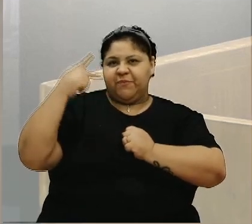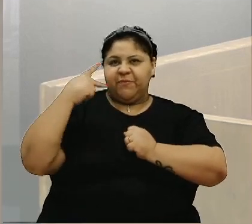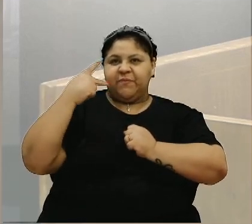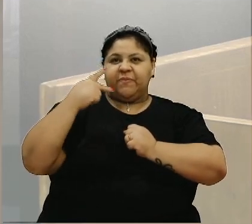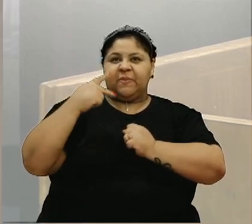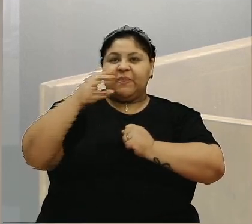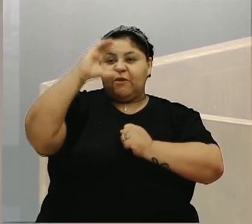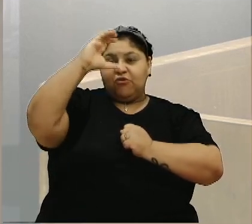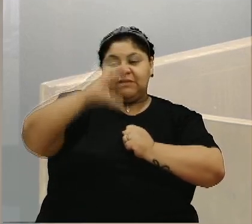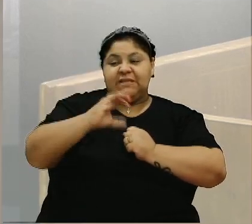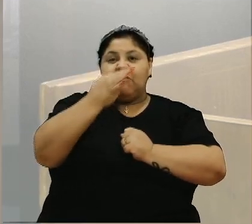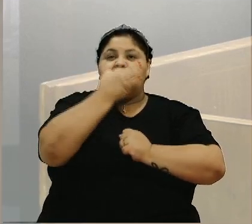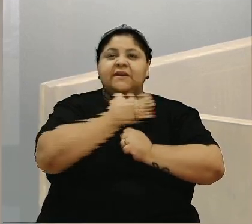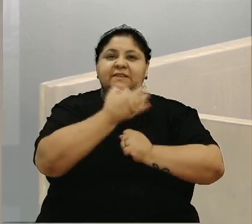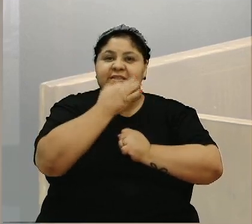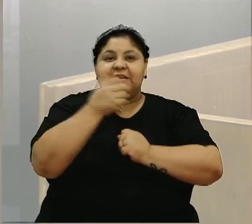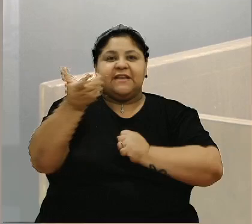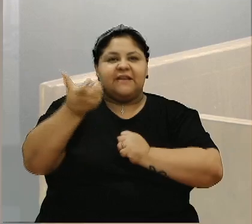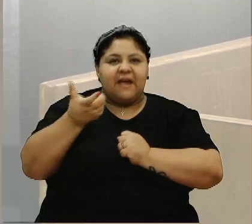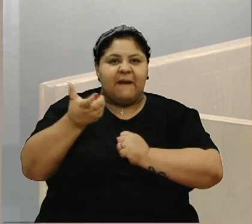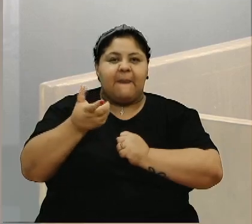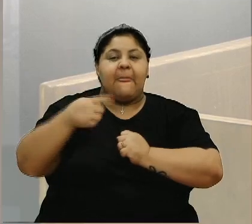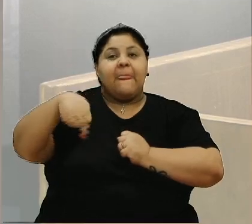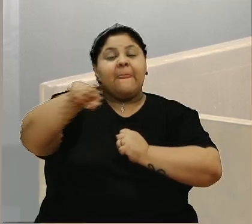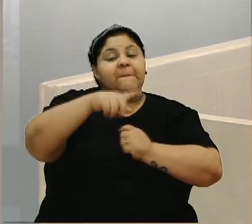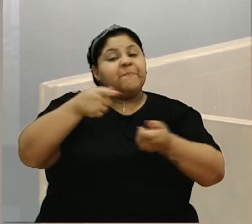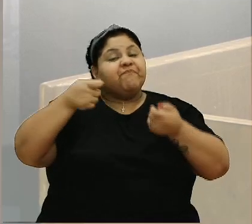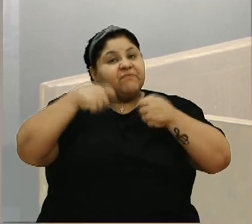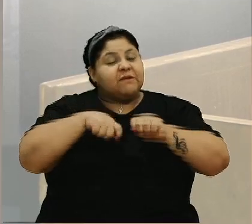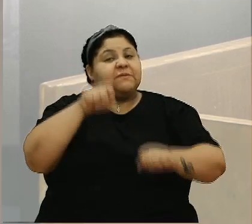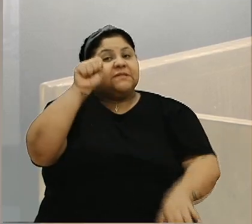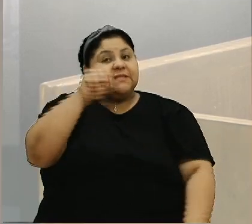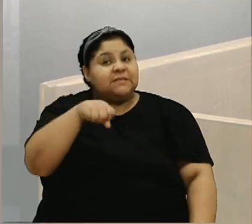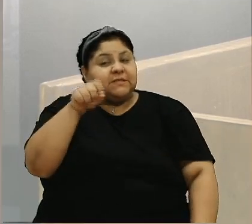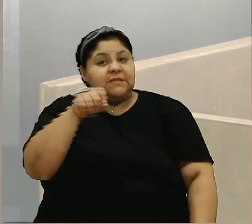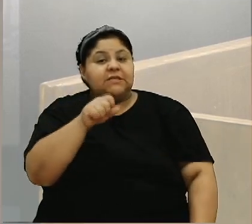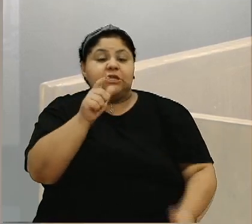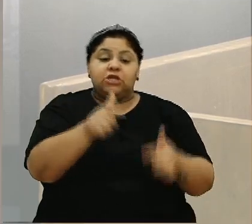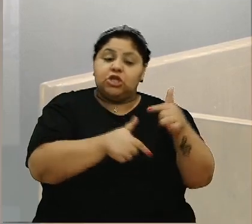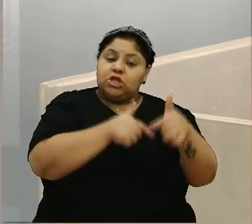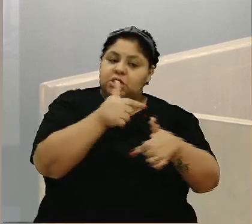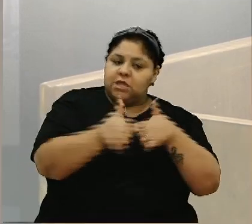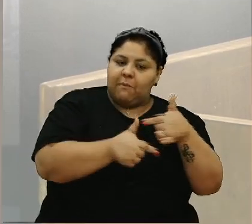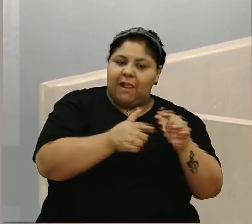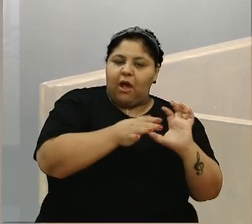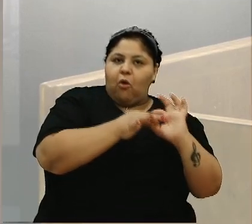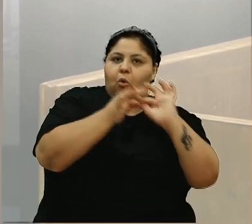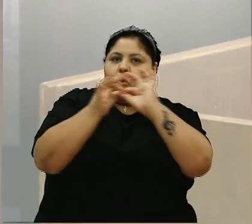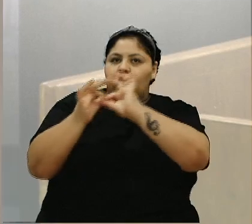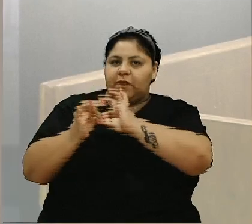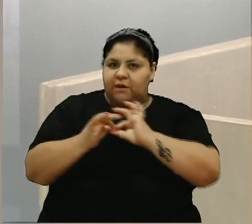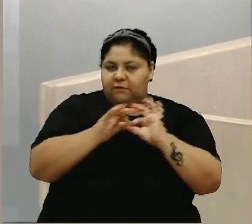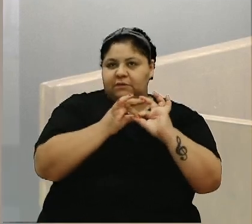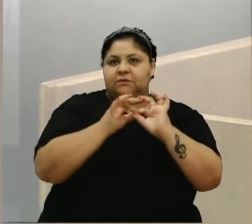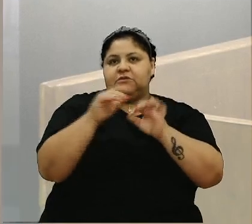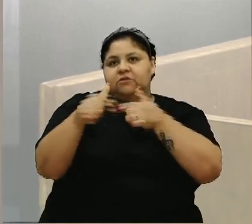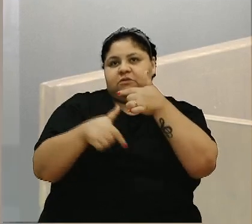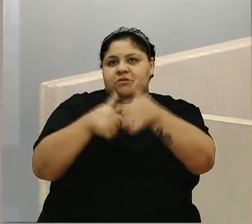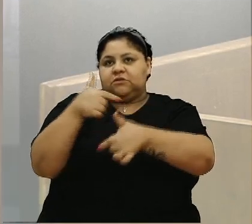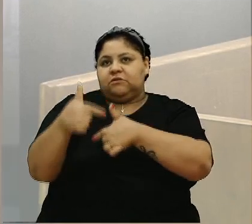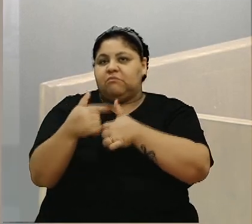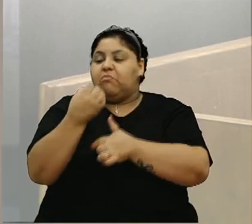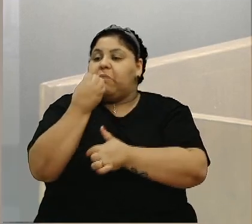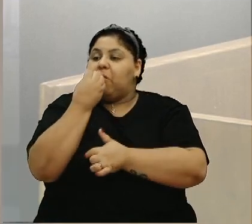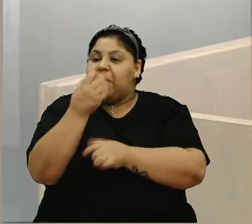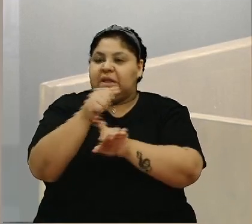eleitor caxiense quer. A gente precisa, sim, trabalhar com união, trabalhar pelo